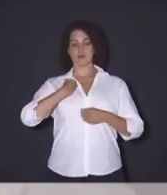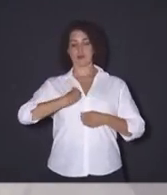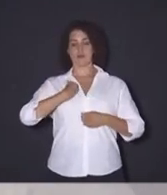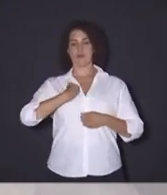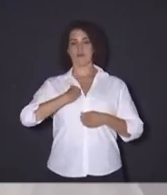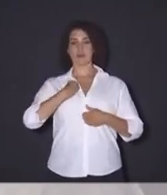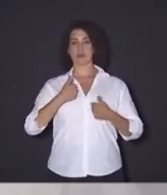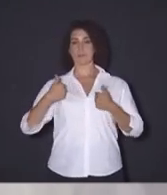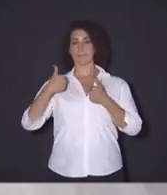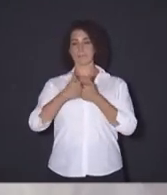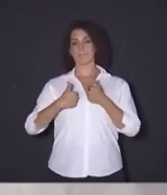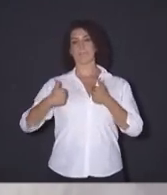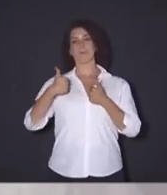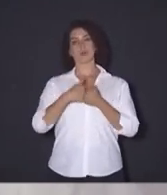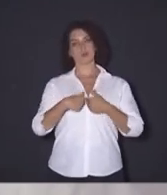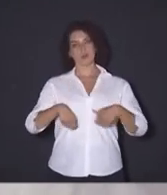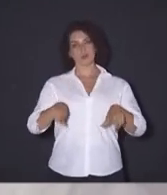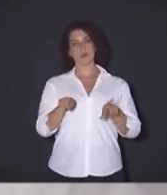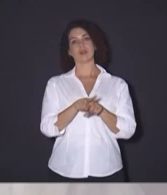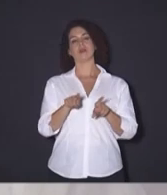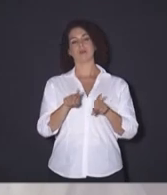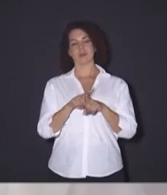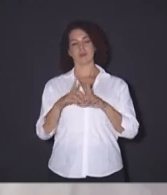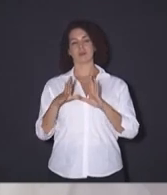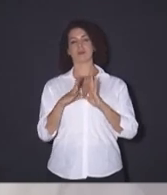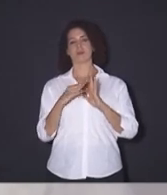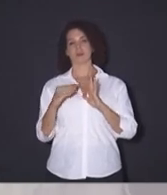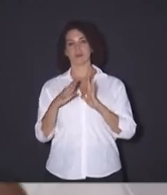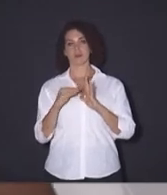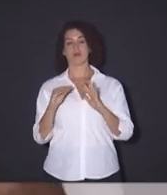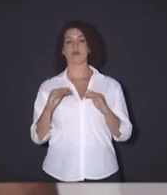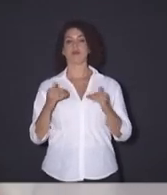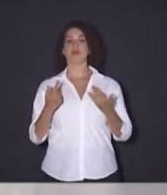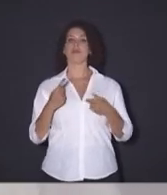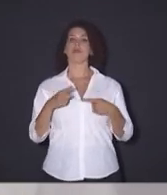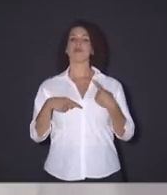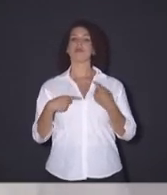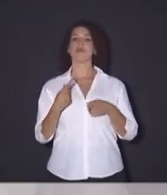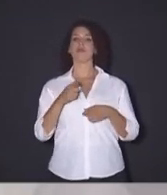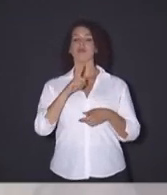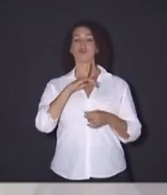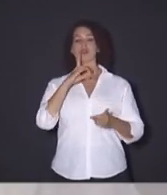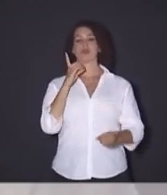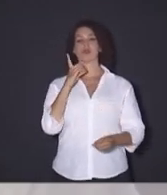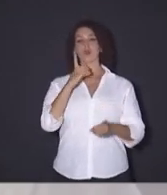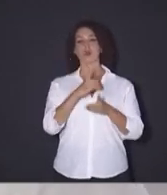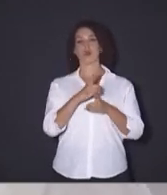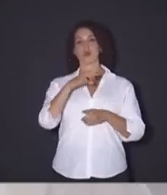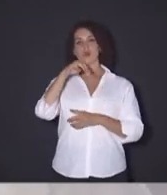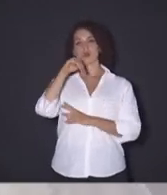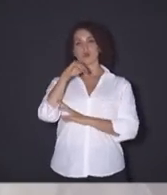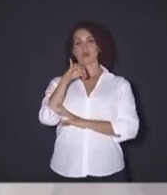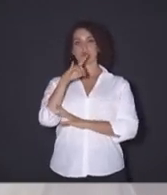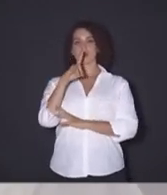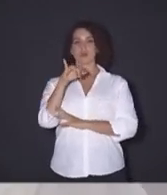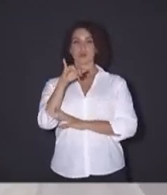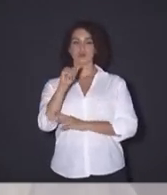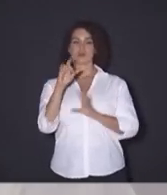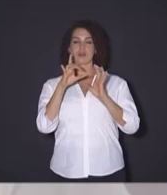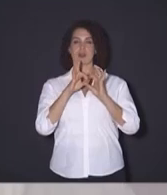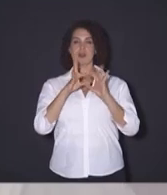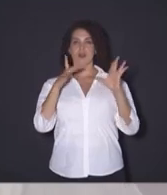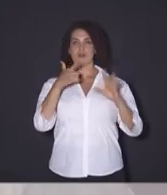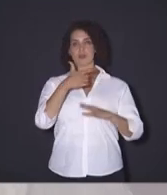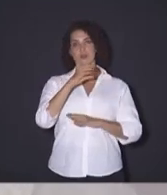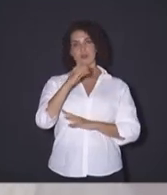forma mais próxima também esse modelo depois a gente realizou o encontro de mídia livre em 2016 esperamos